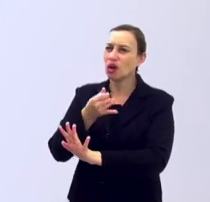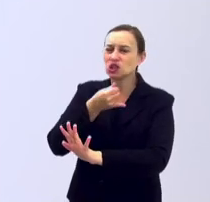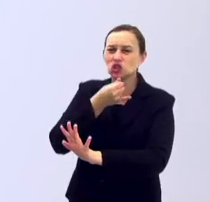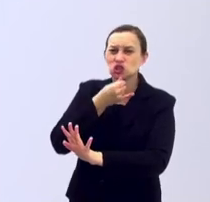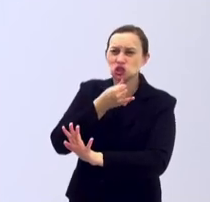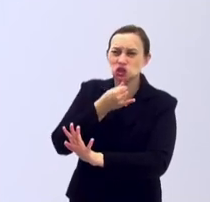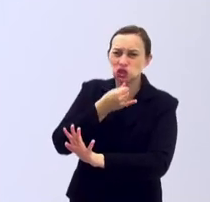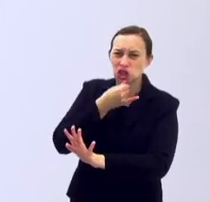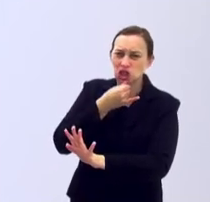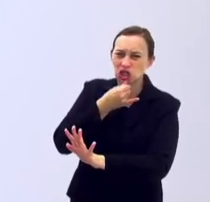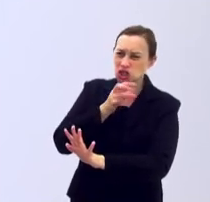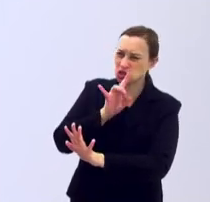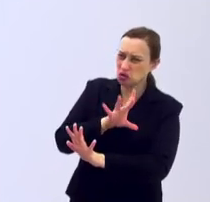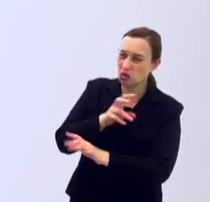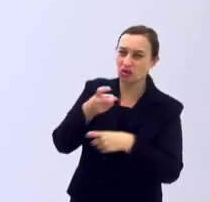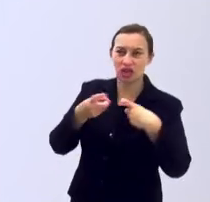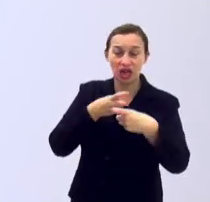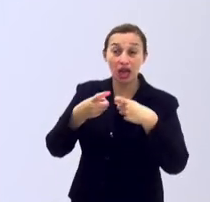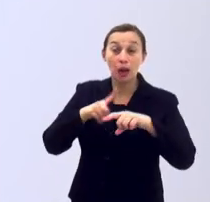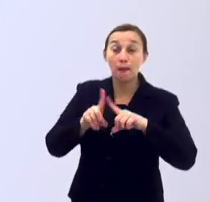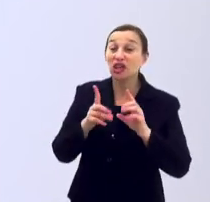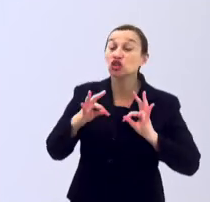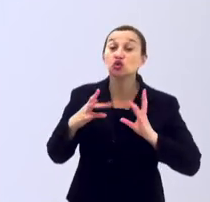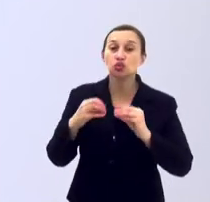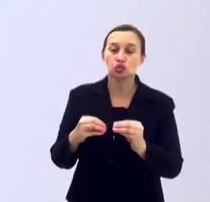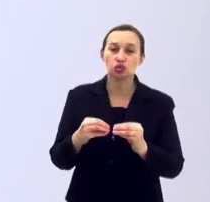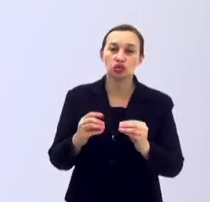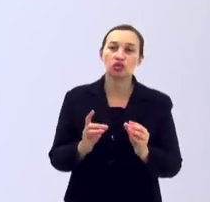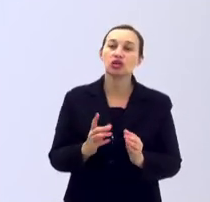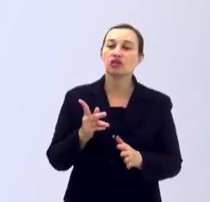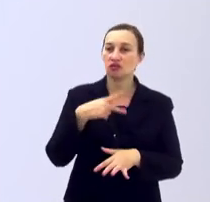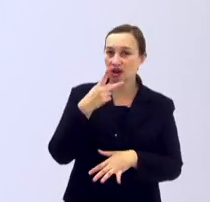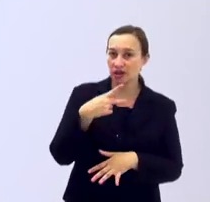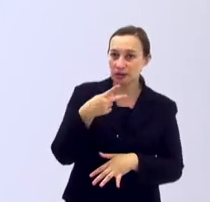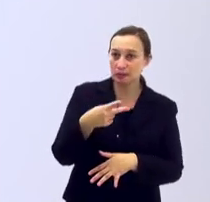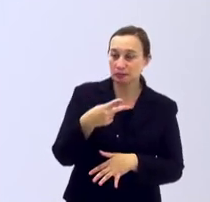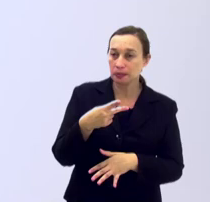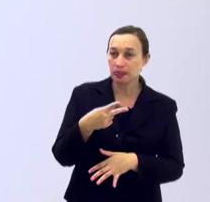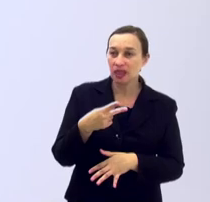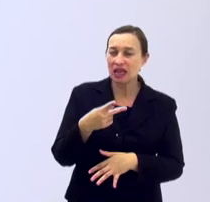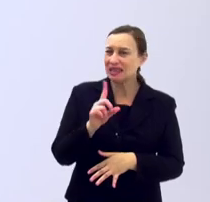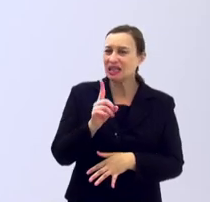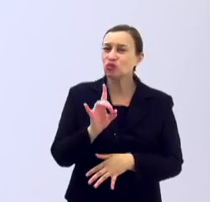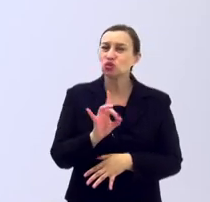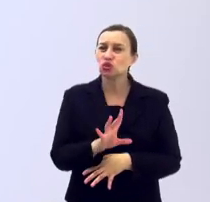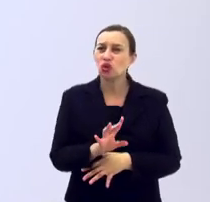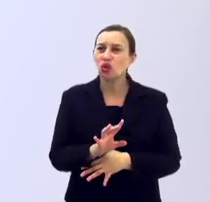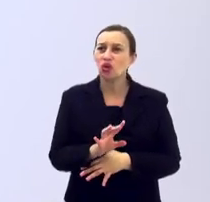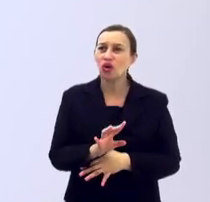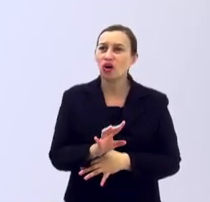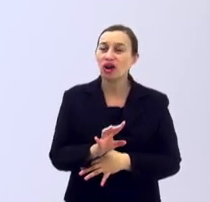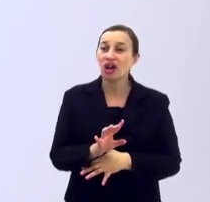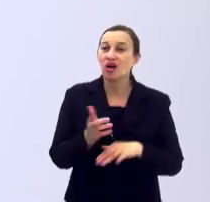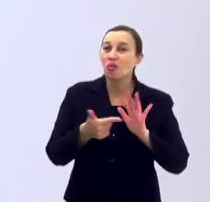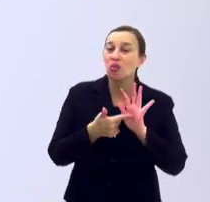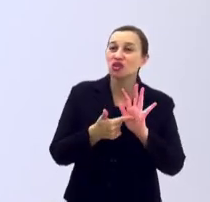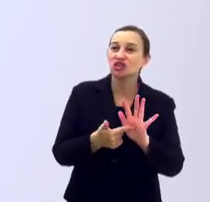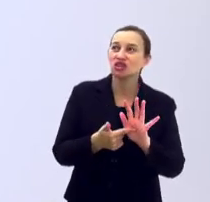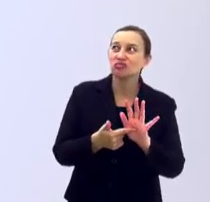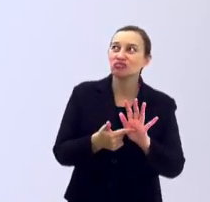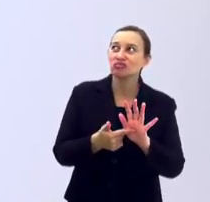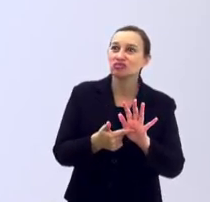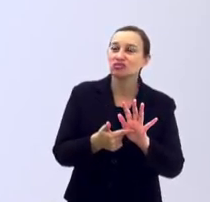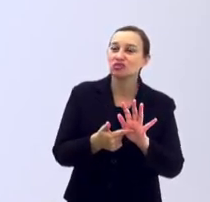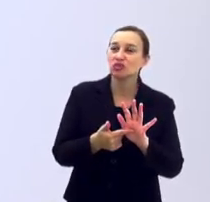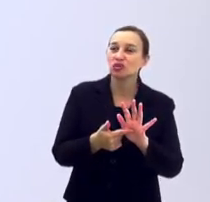horrores, não só os horrores da guerra, mas tudo o que eu acabei de dizer. E não só